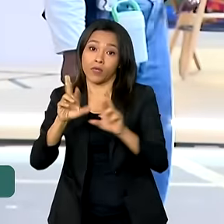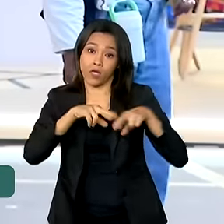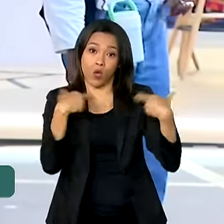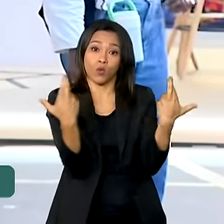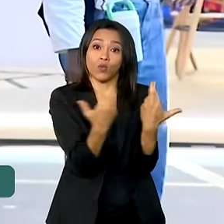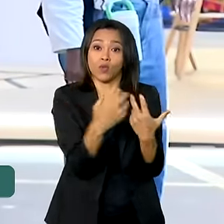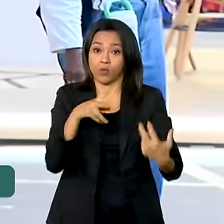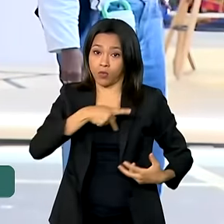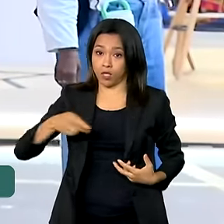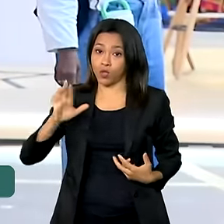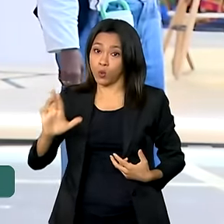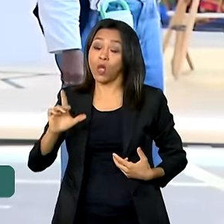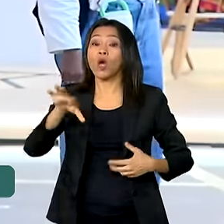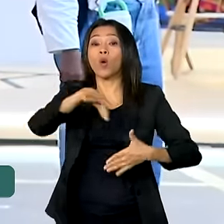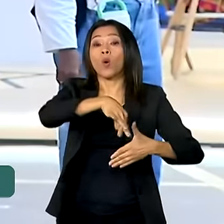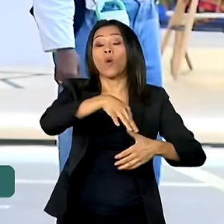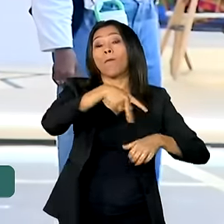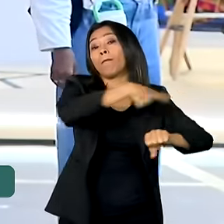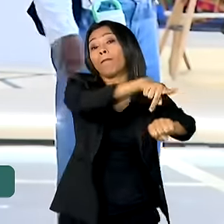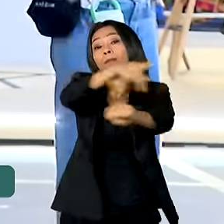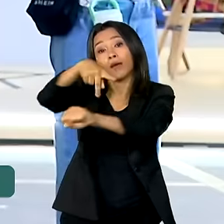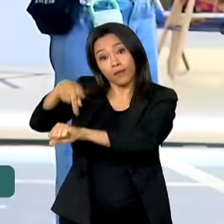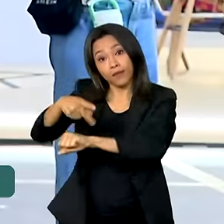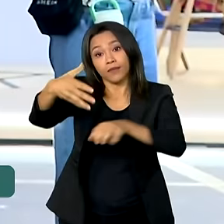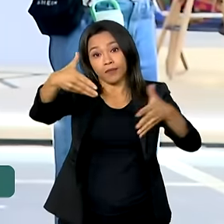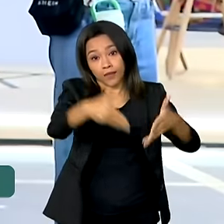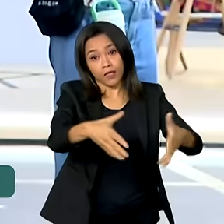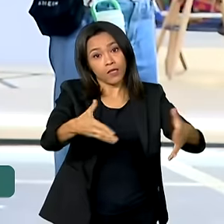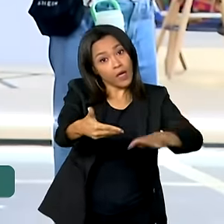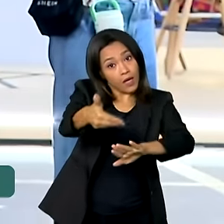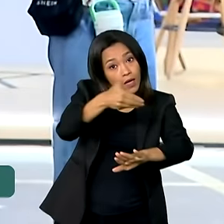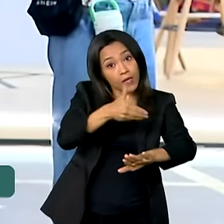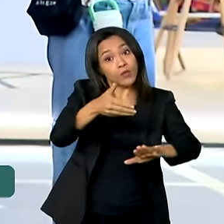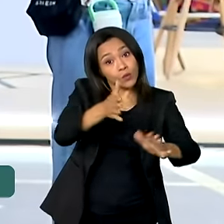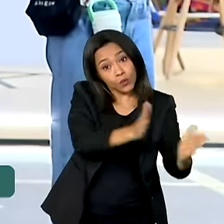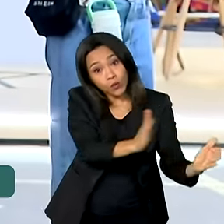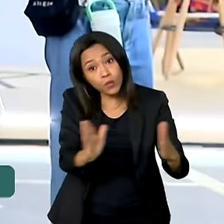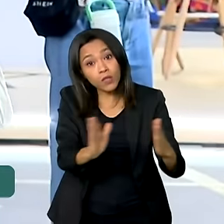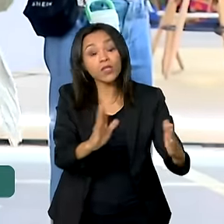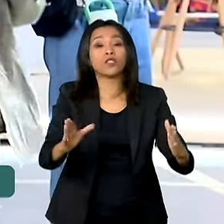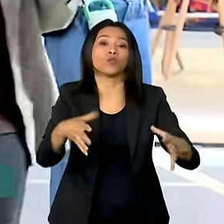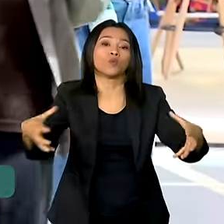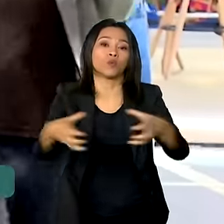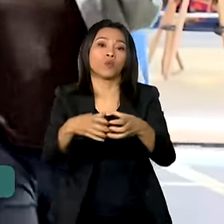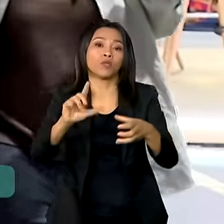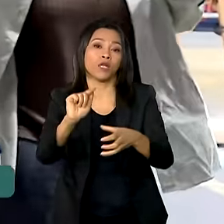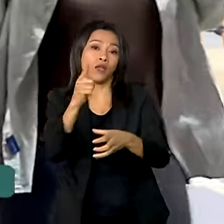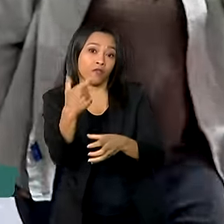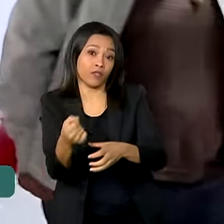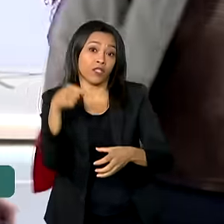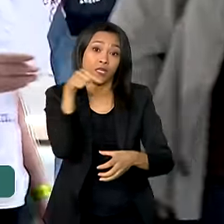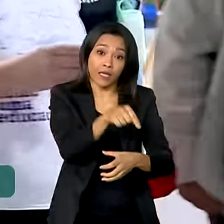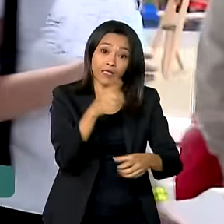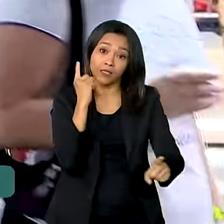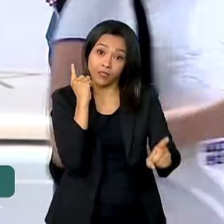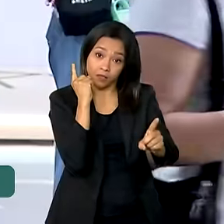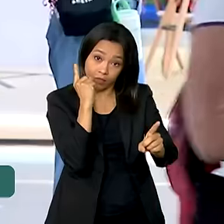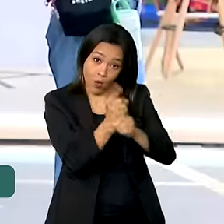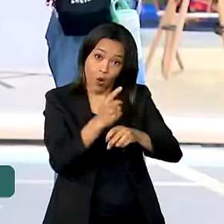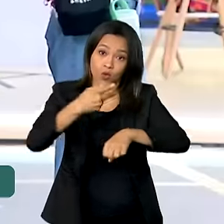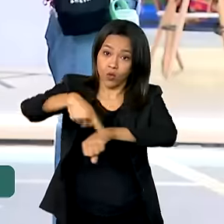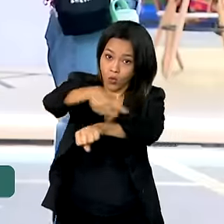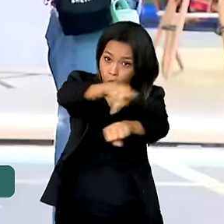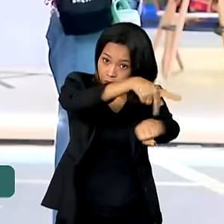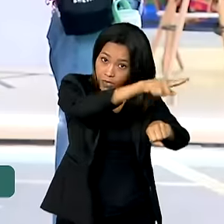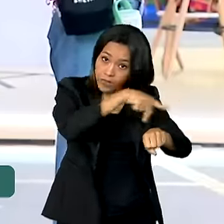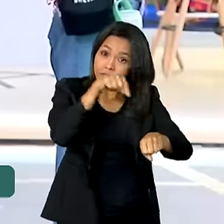com líderes estrangeiros durante o G20. Entre essas autoridades estrangeiras com quem o presidente Lula terá reuniões